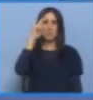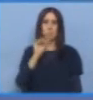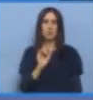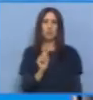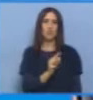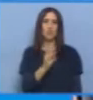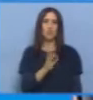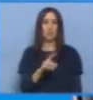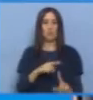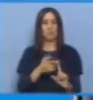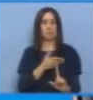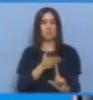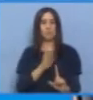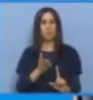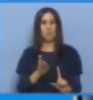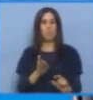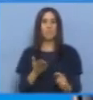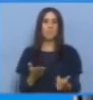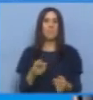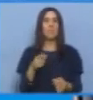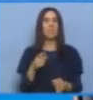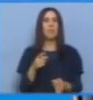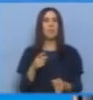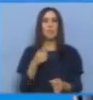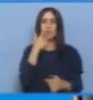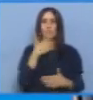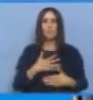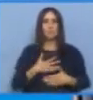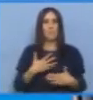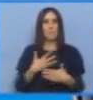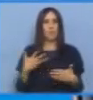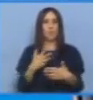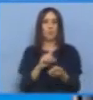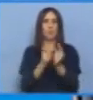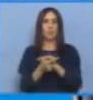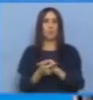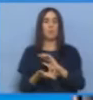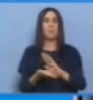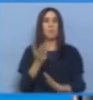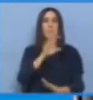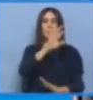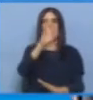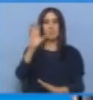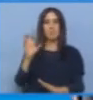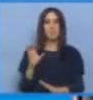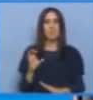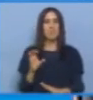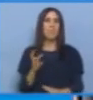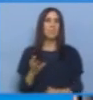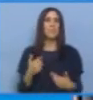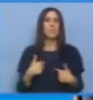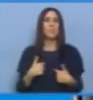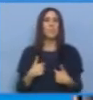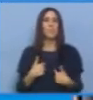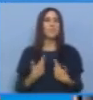3 meses, durante este ano. Ao contrário da maioria dos voluntários que partem para outros países, eu nunca